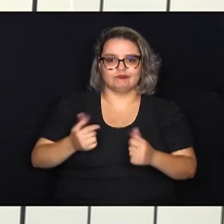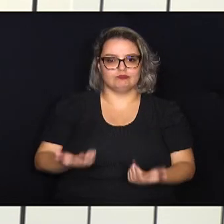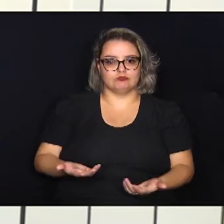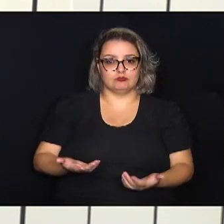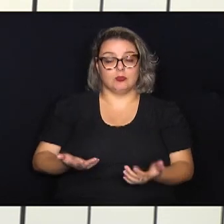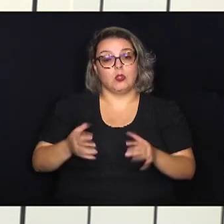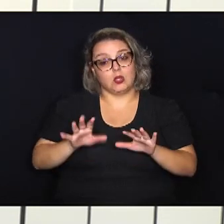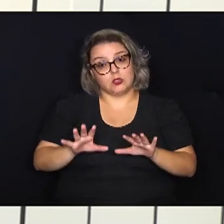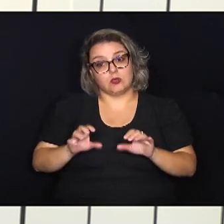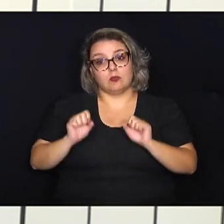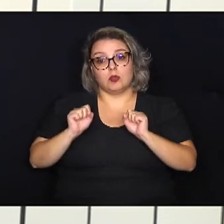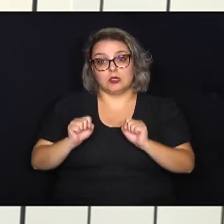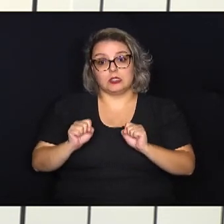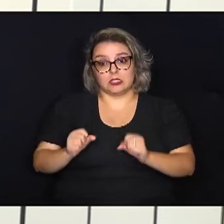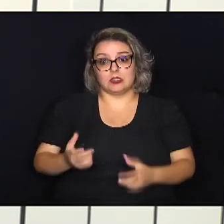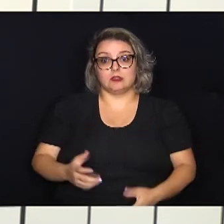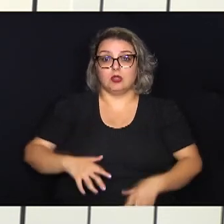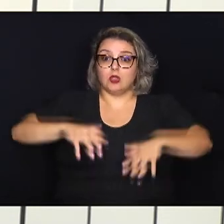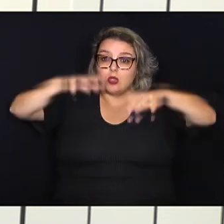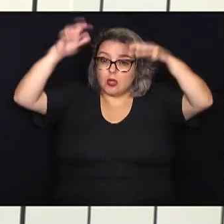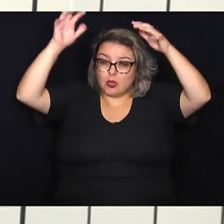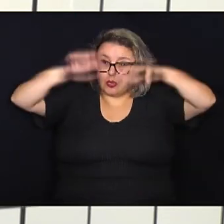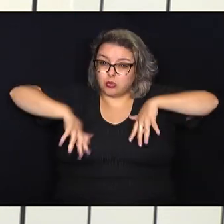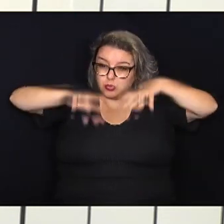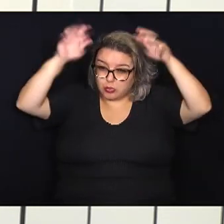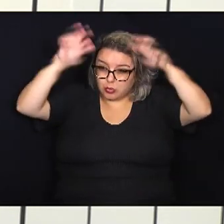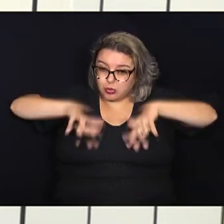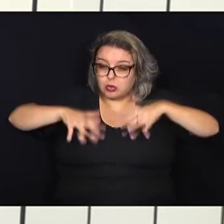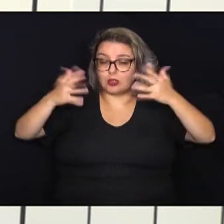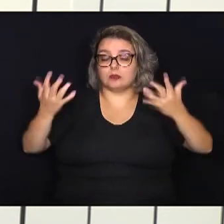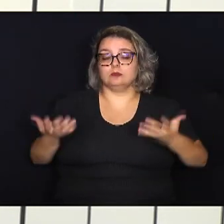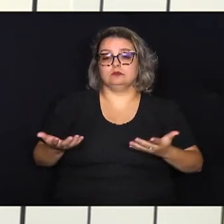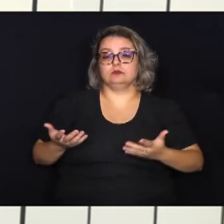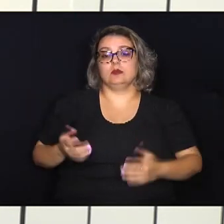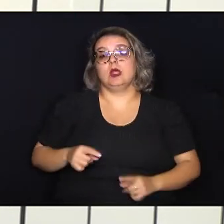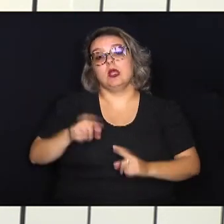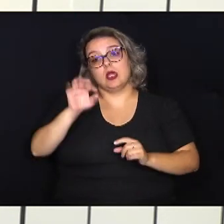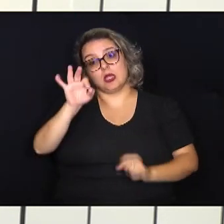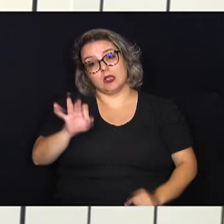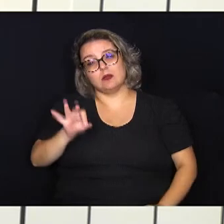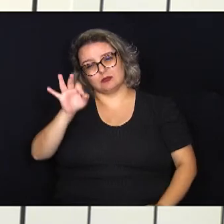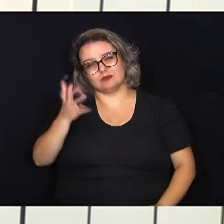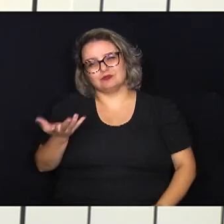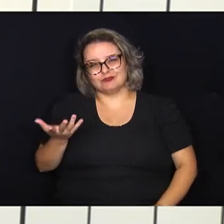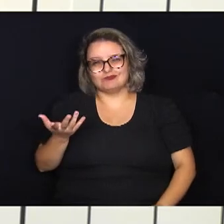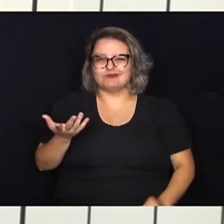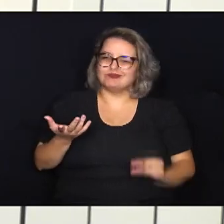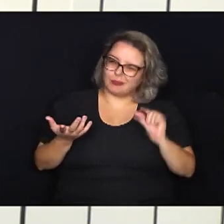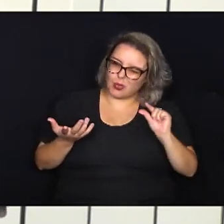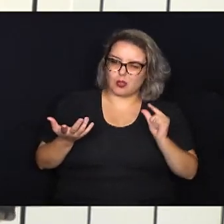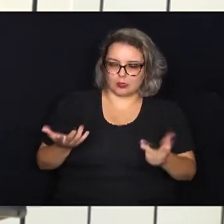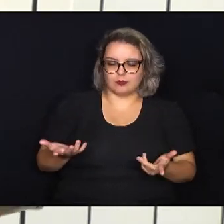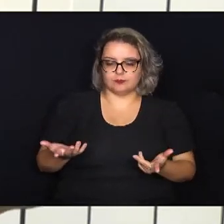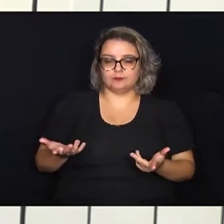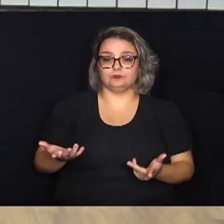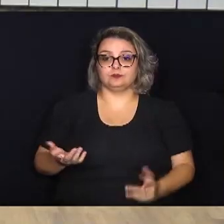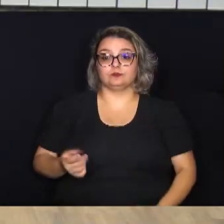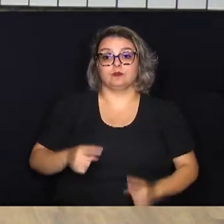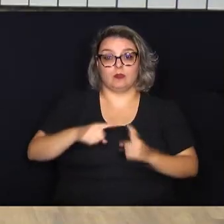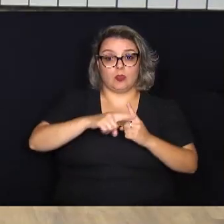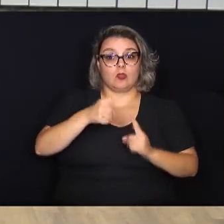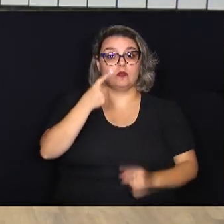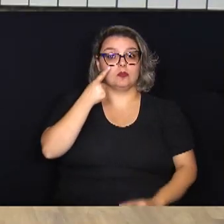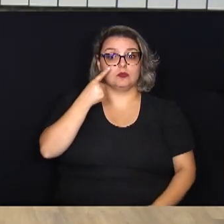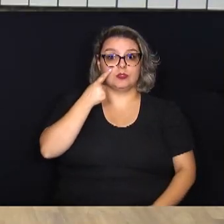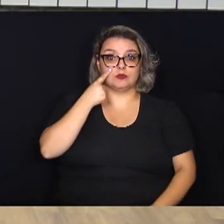exceto pela possibilidade de pancadas de chuva, embora as probabilidades ainda não sejam baixas. As temperaturas, vamos lá,